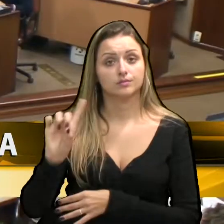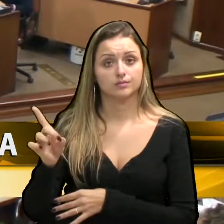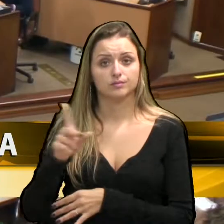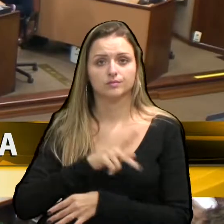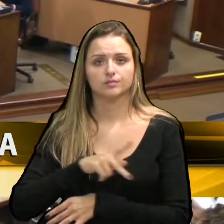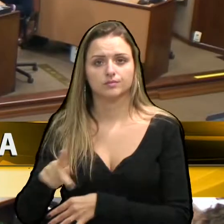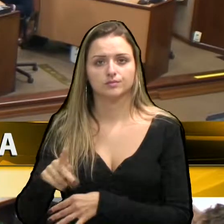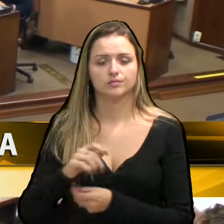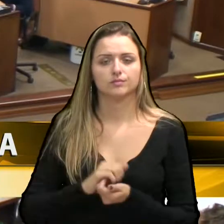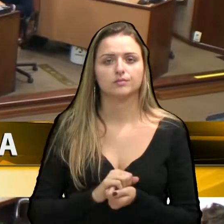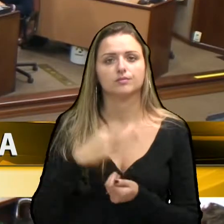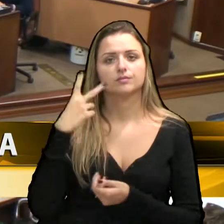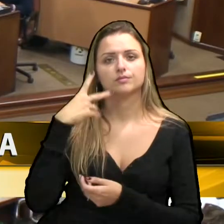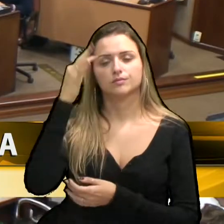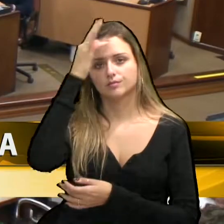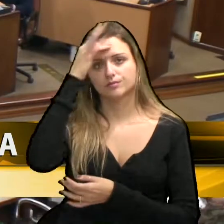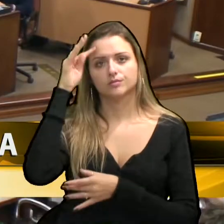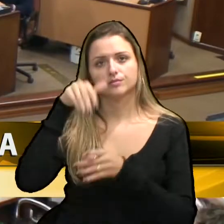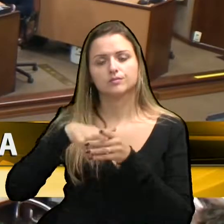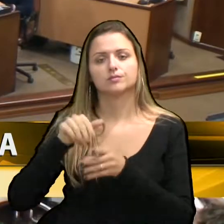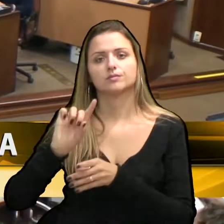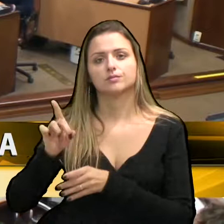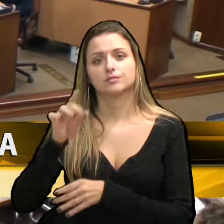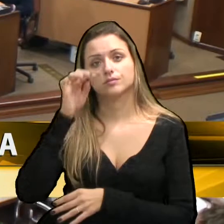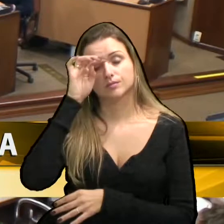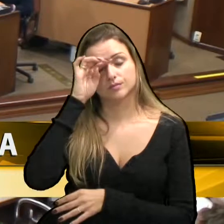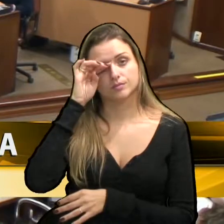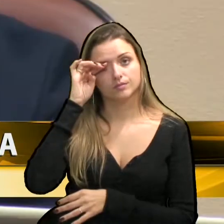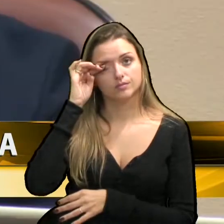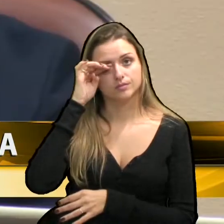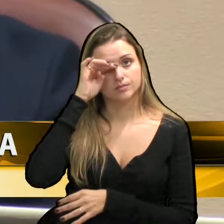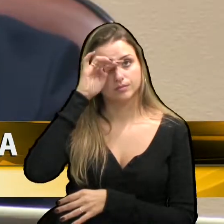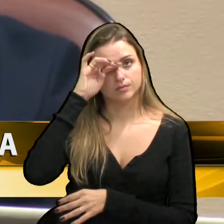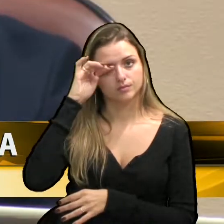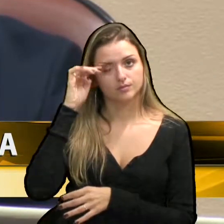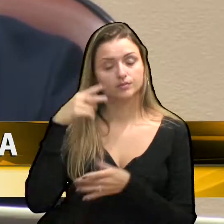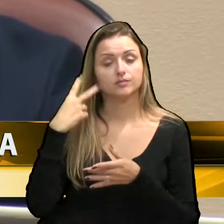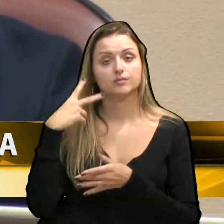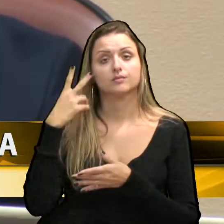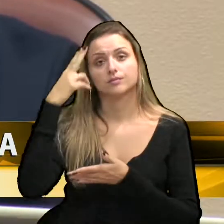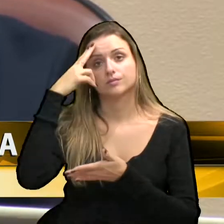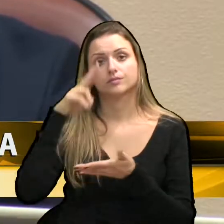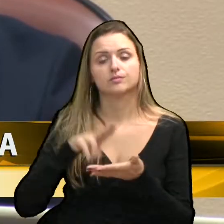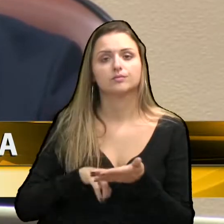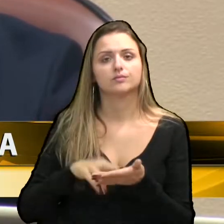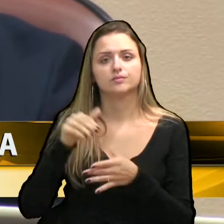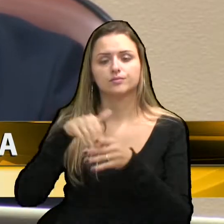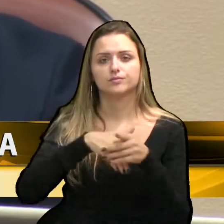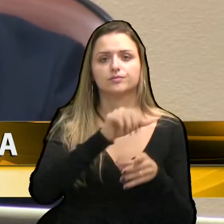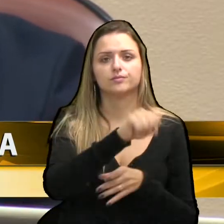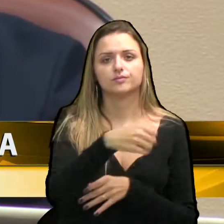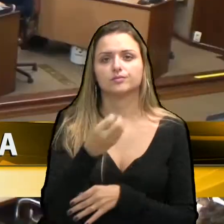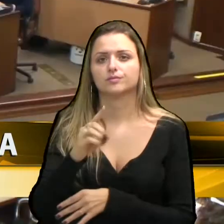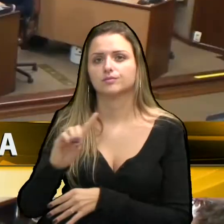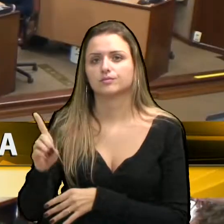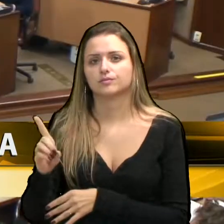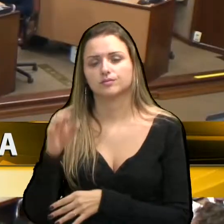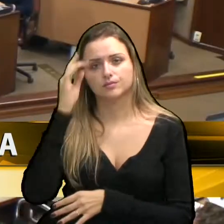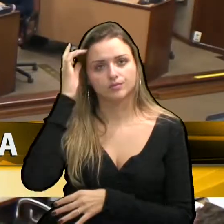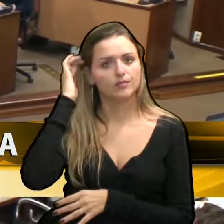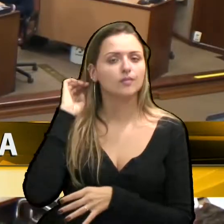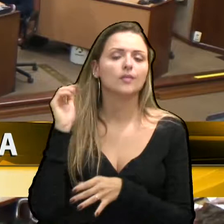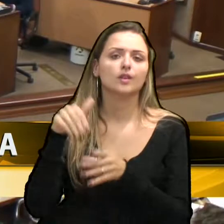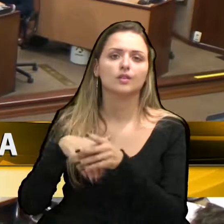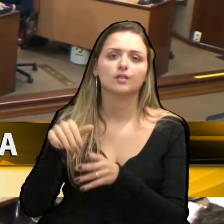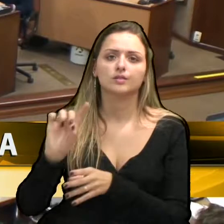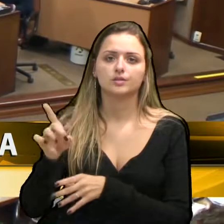presidente. Vereador Gustavo Toigo votou não. Vereador Neri Andrade Pereira Júnior, o senhor vota sim ou não? Voto não,